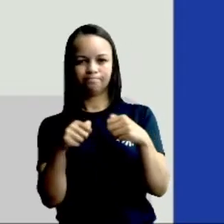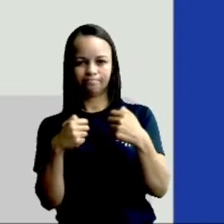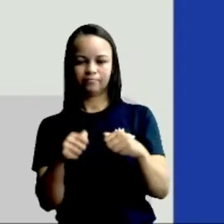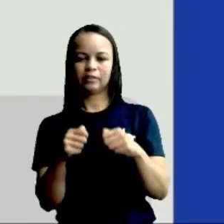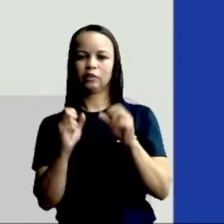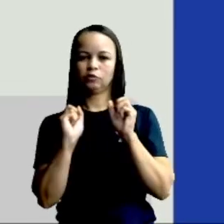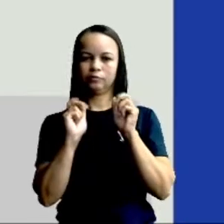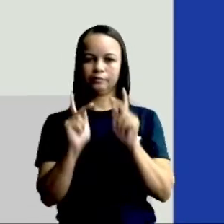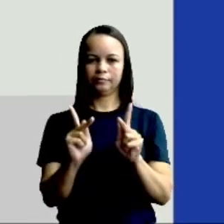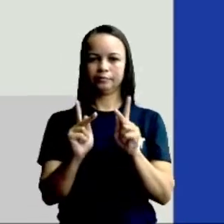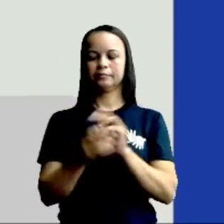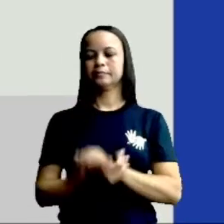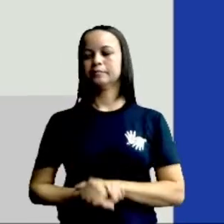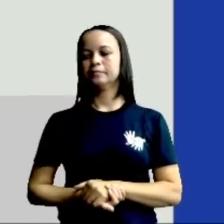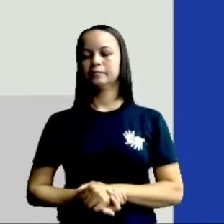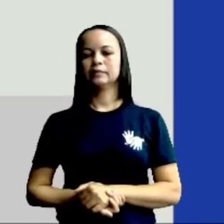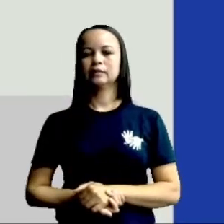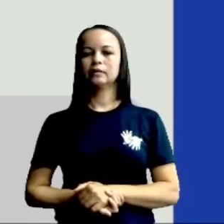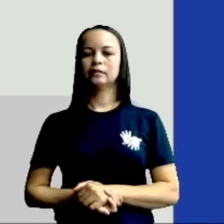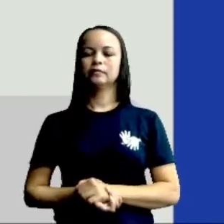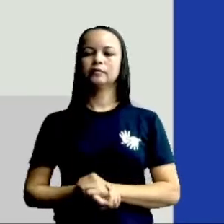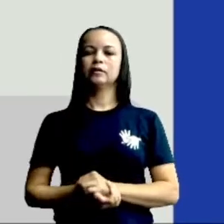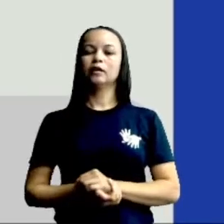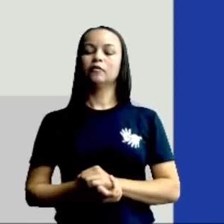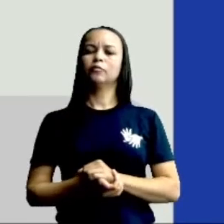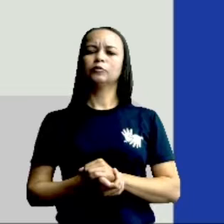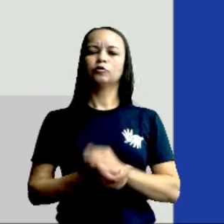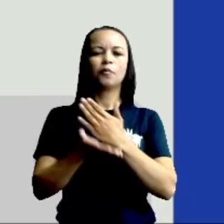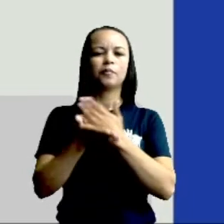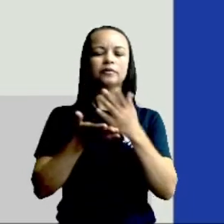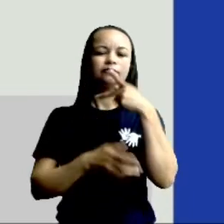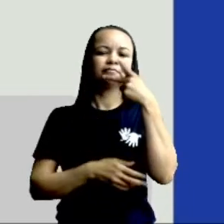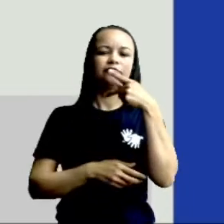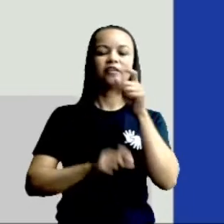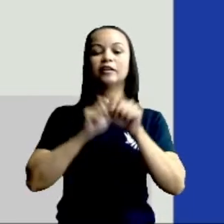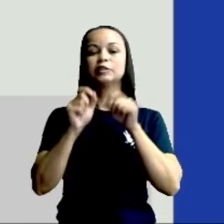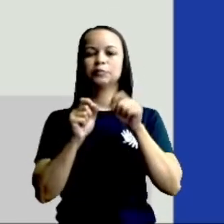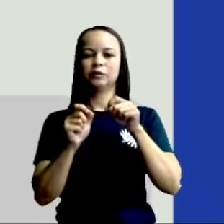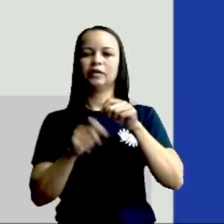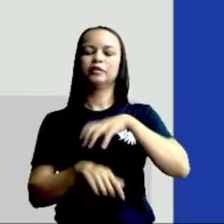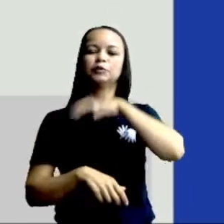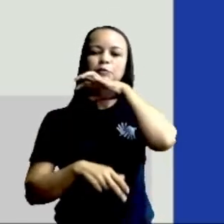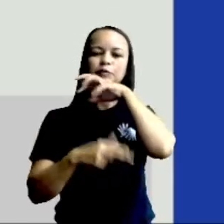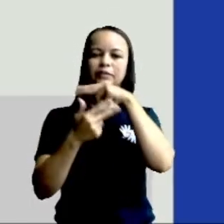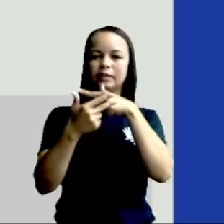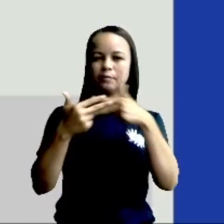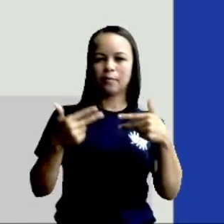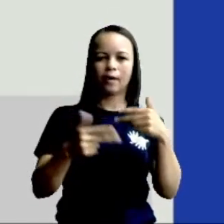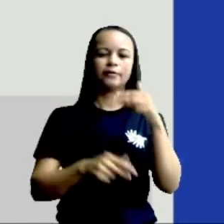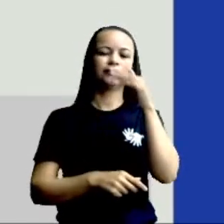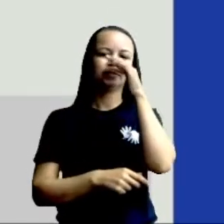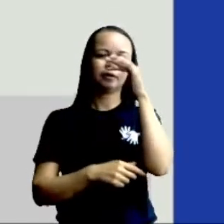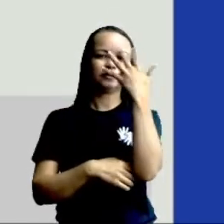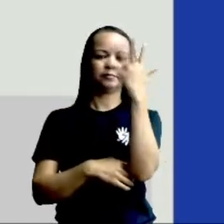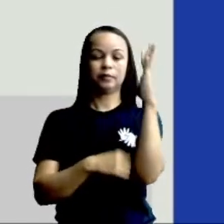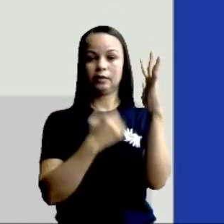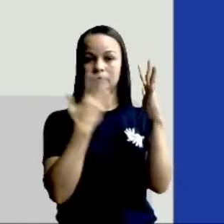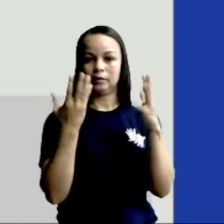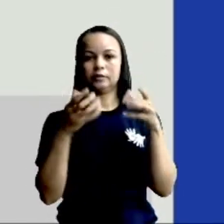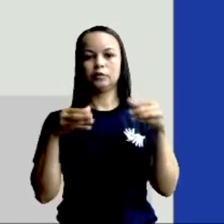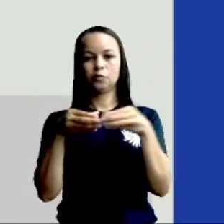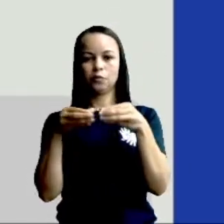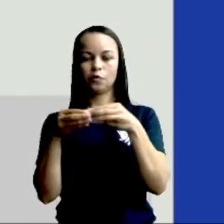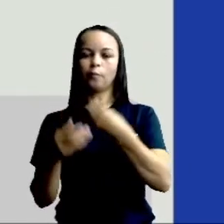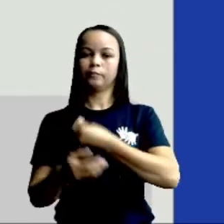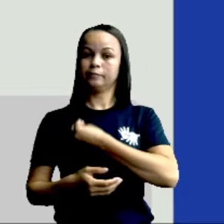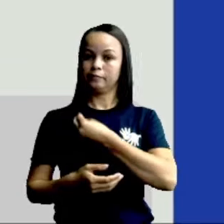necessidades, ok? Vamos recomeçar falando sobre a questão dos animais e das plantas como seres vivos,